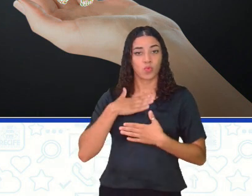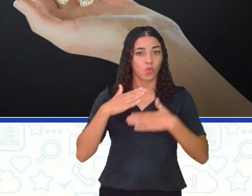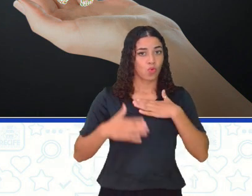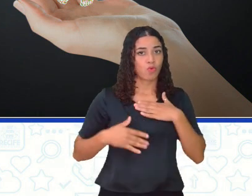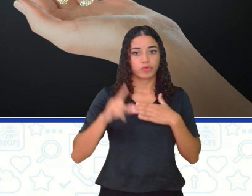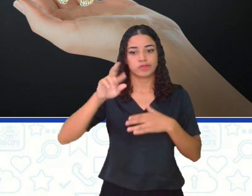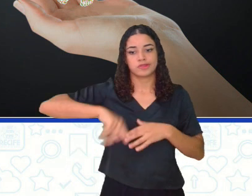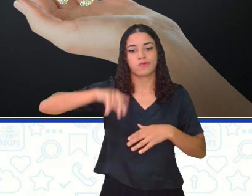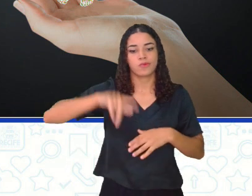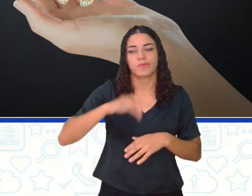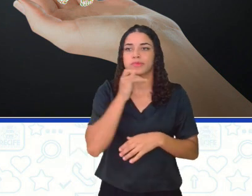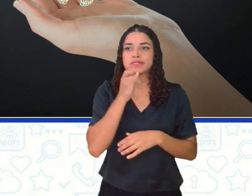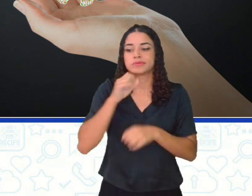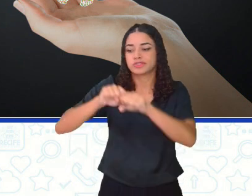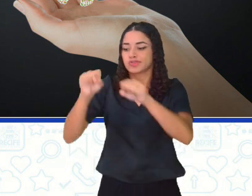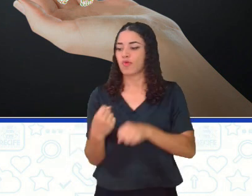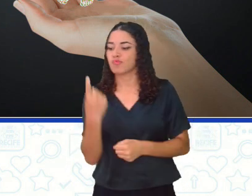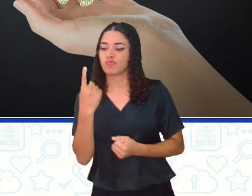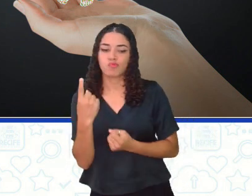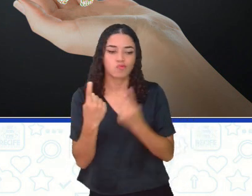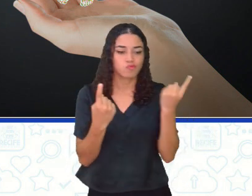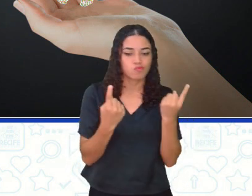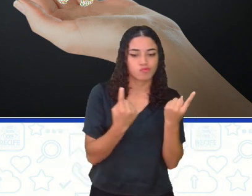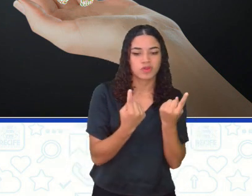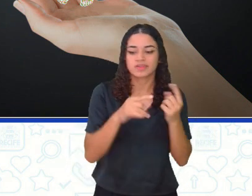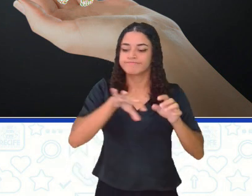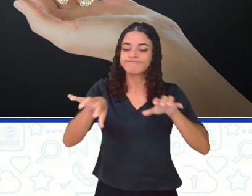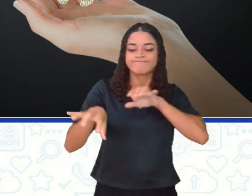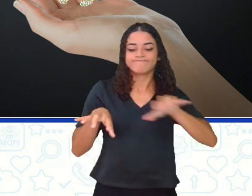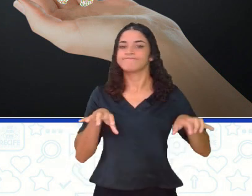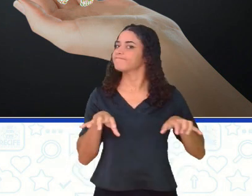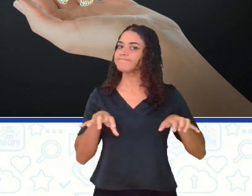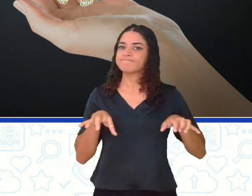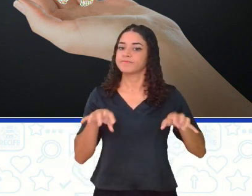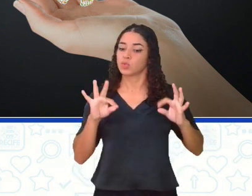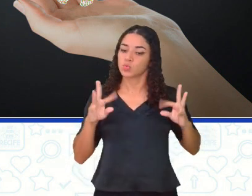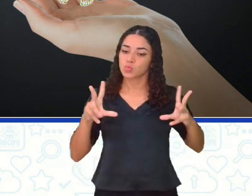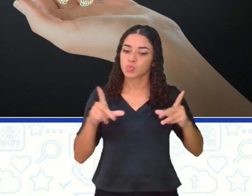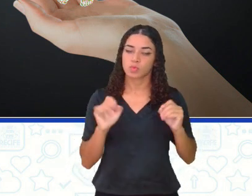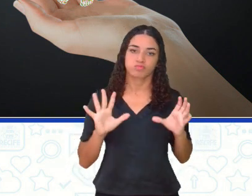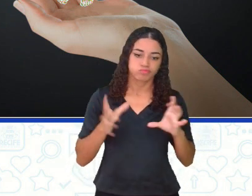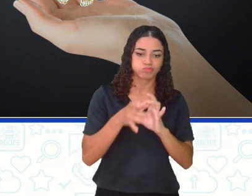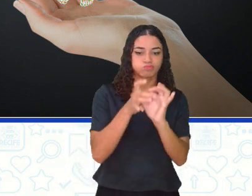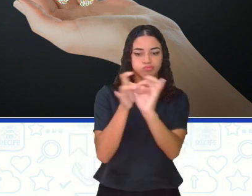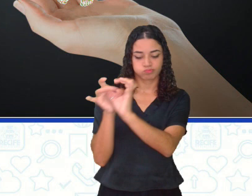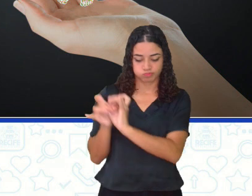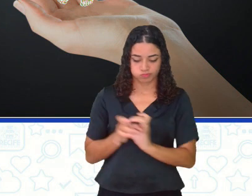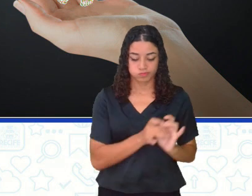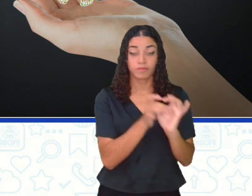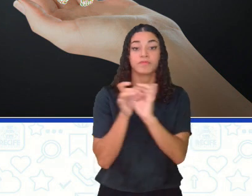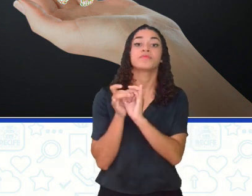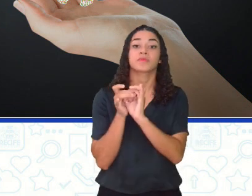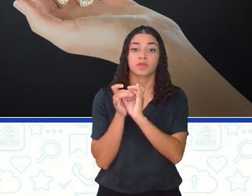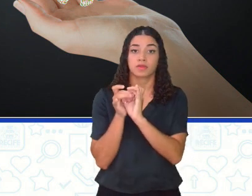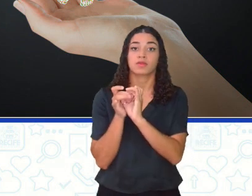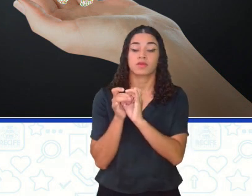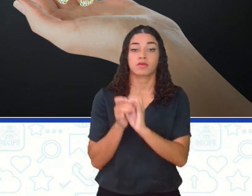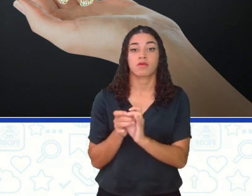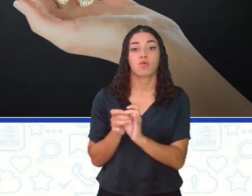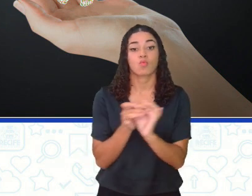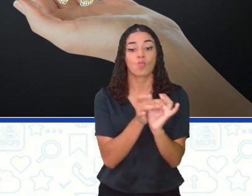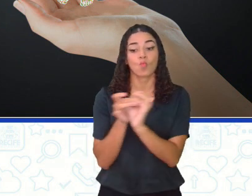não trabalham isoladamente, um depende do outro para funcionar. Então, esse conjunto que trabalham de forma integrada,